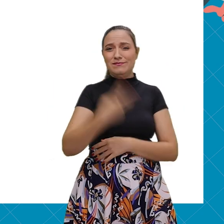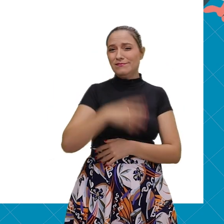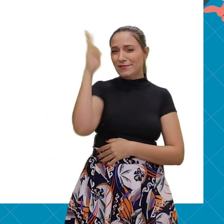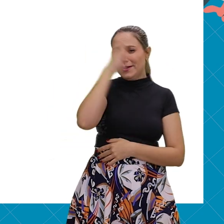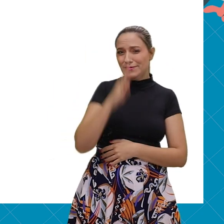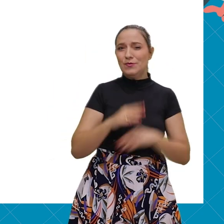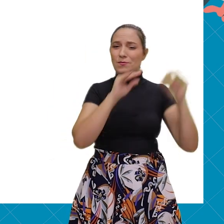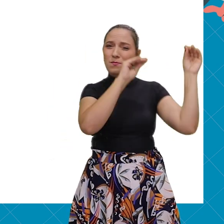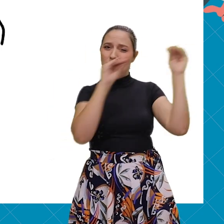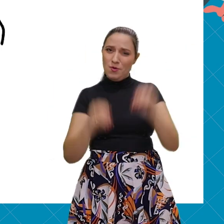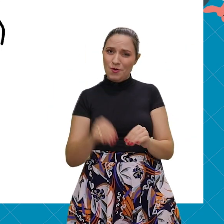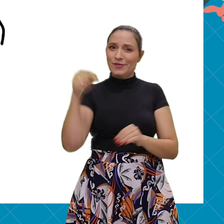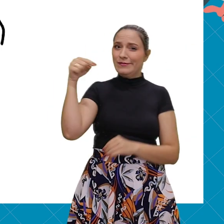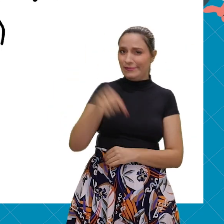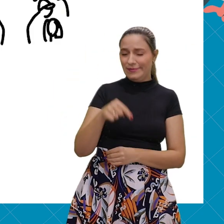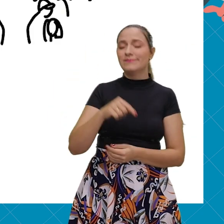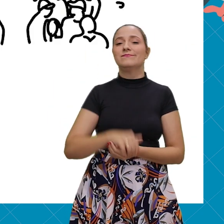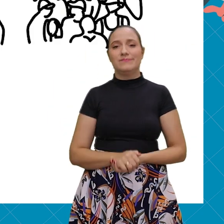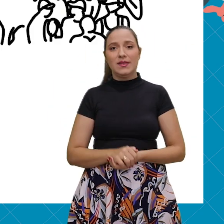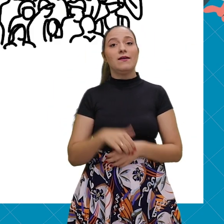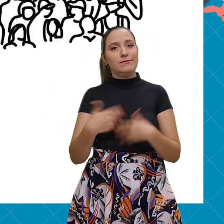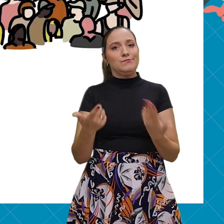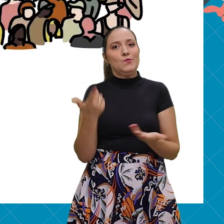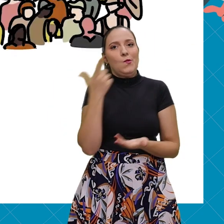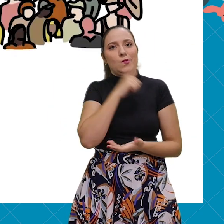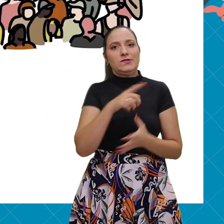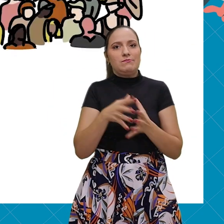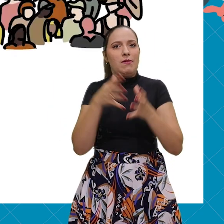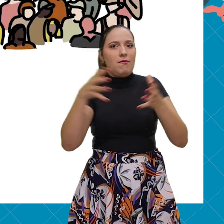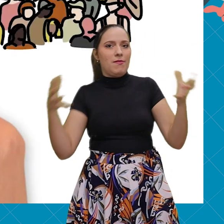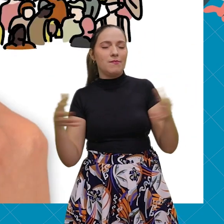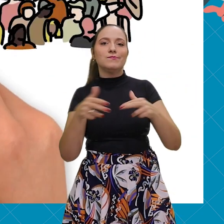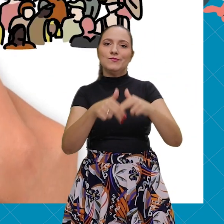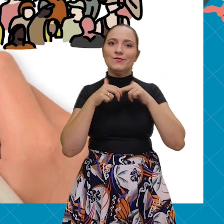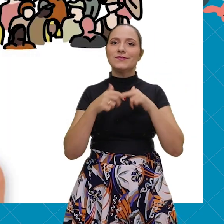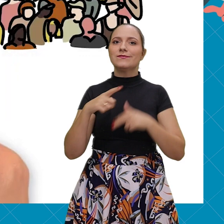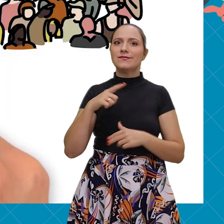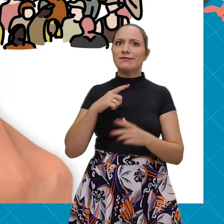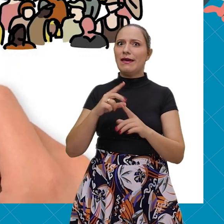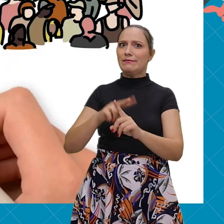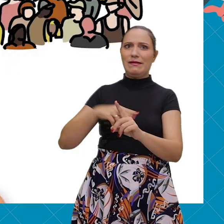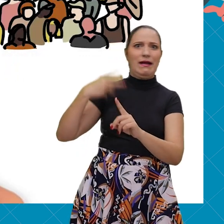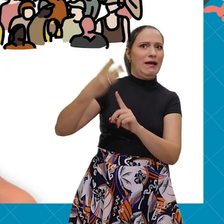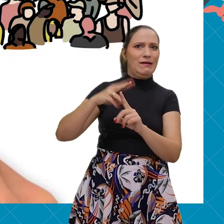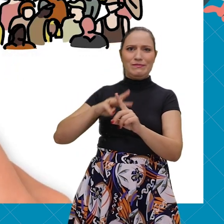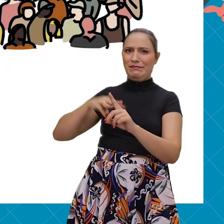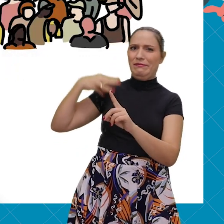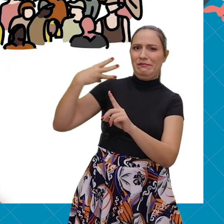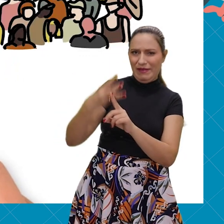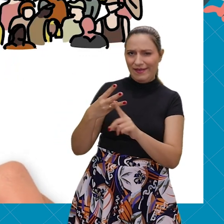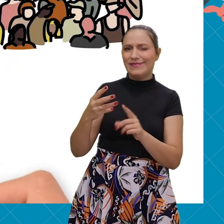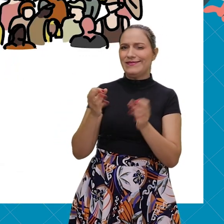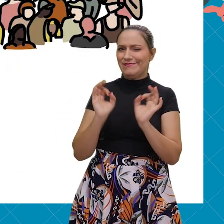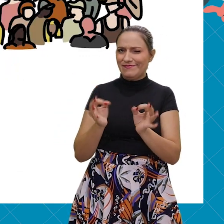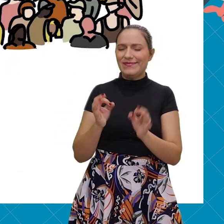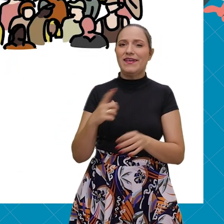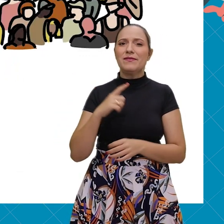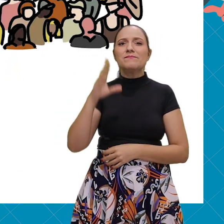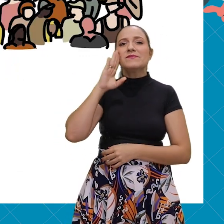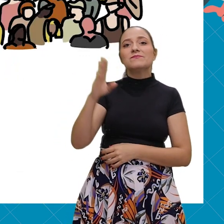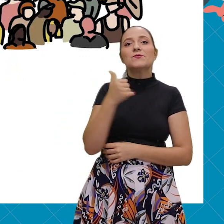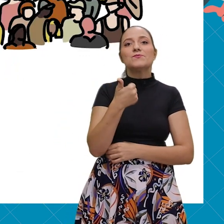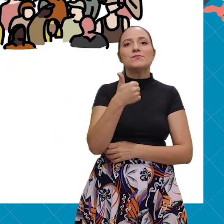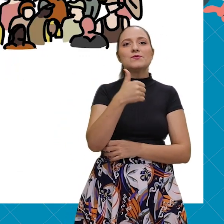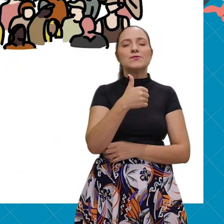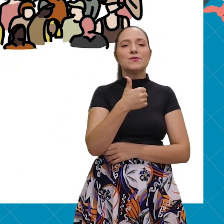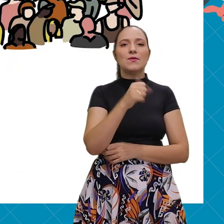de outros países, de imigrantes. E isso de alguma forma nos ajuda a entender o porquê daquele crescimento que nós acabamos de ver, principalmente